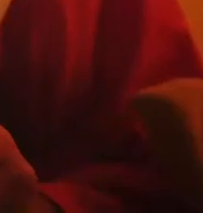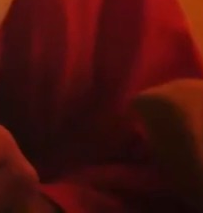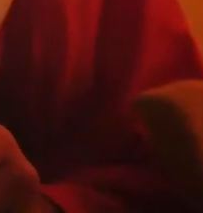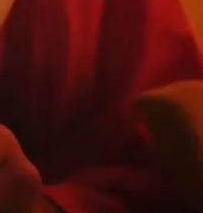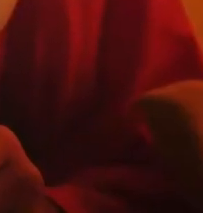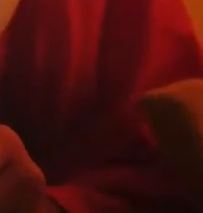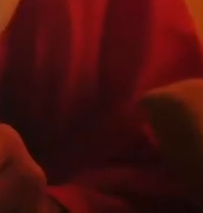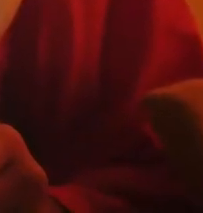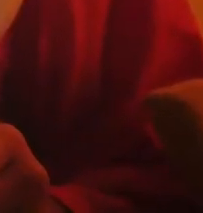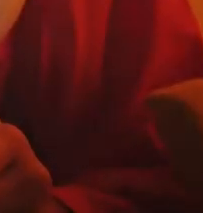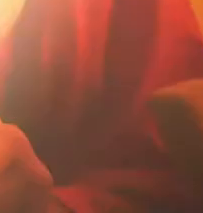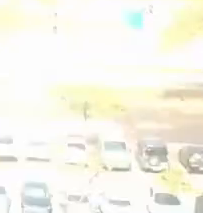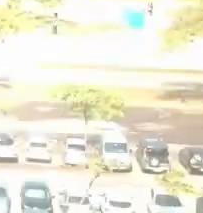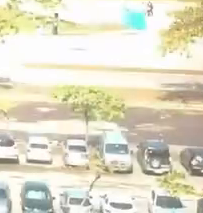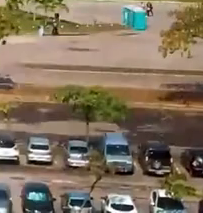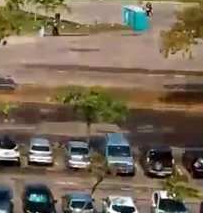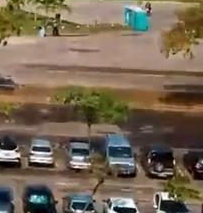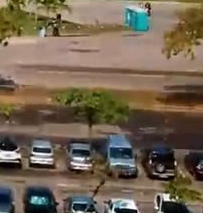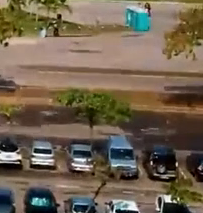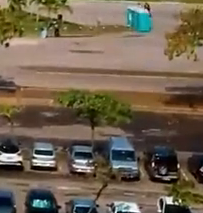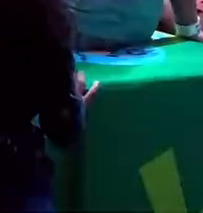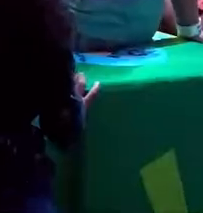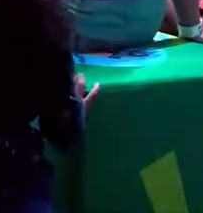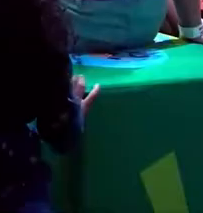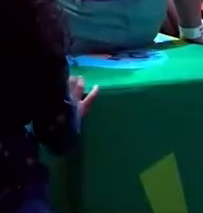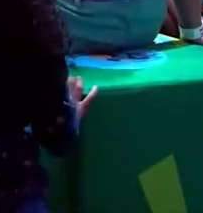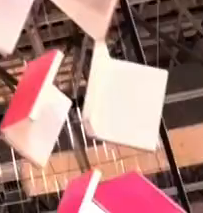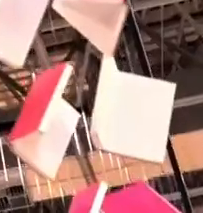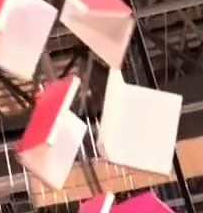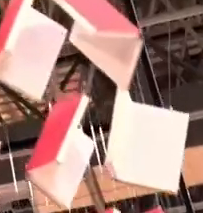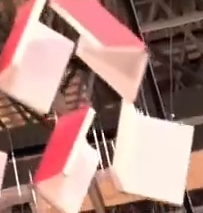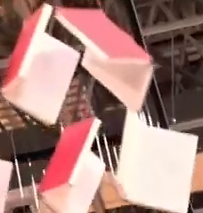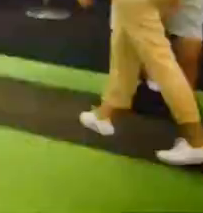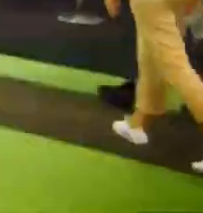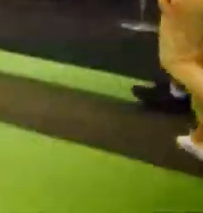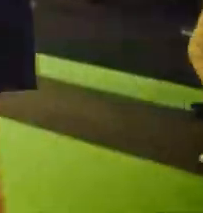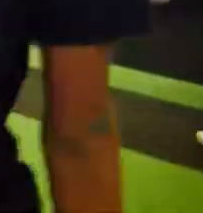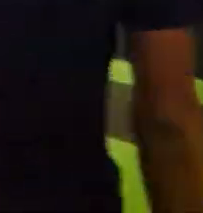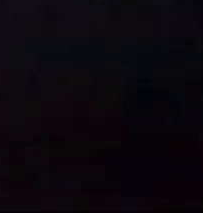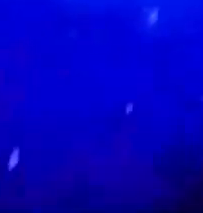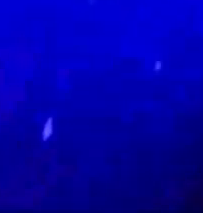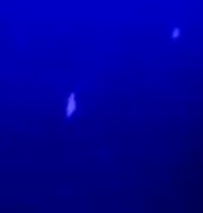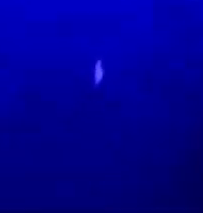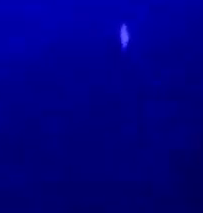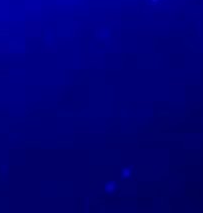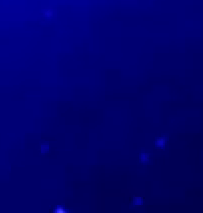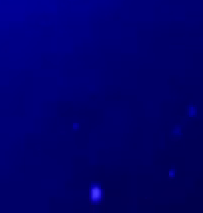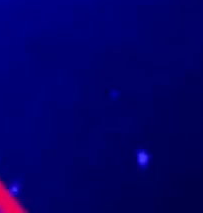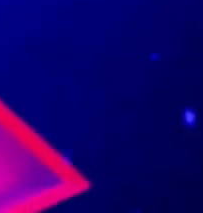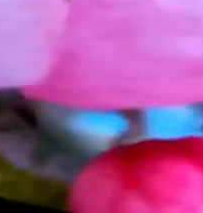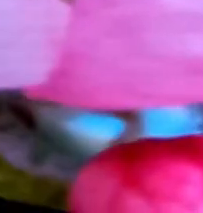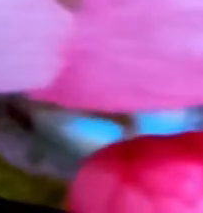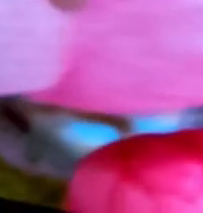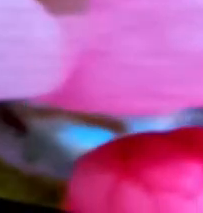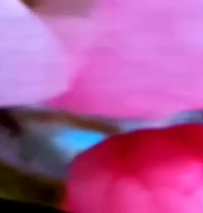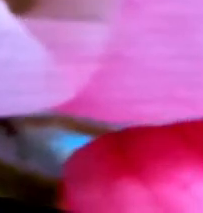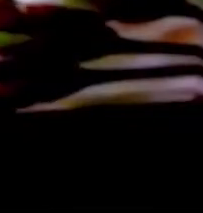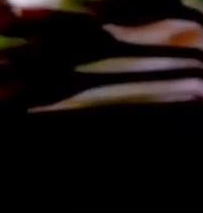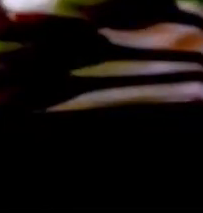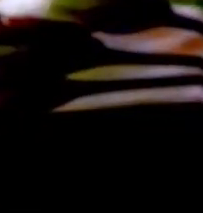de uma mesma aventura e esse Grande Encontro de narrativas e de momentos inesquecíveis está chegando